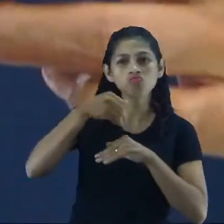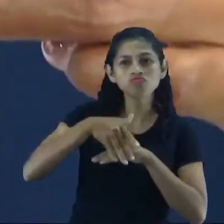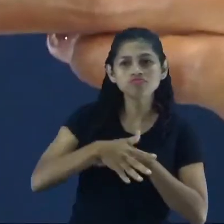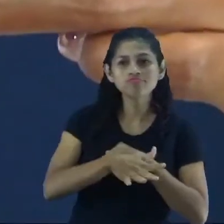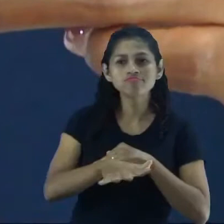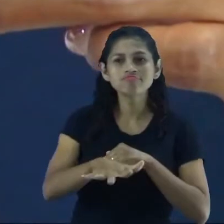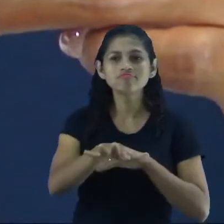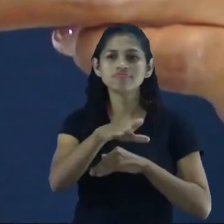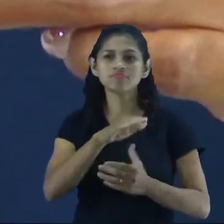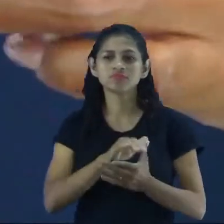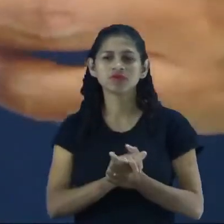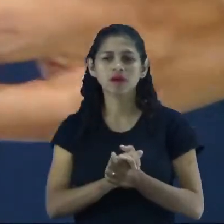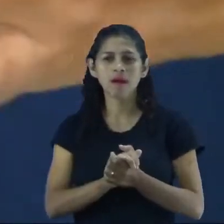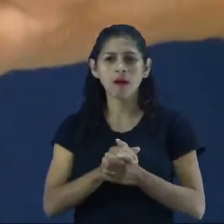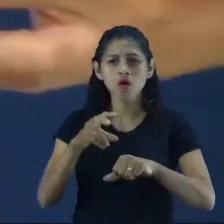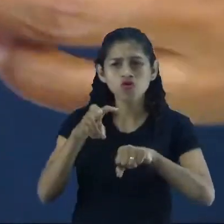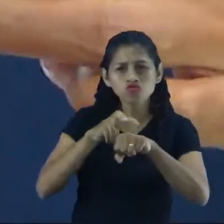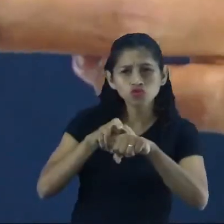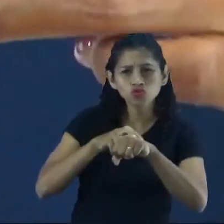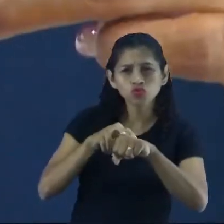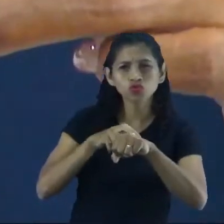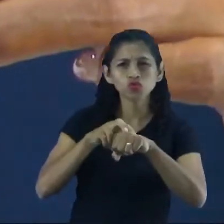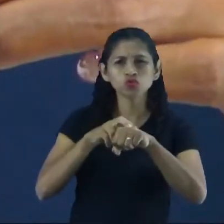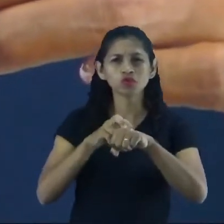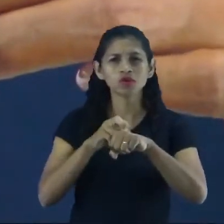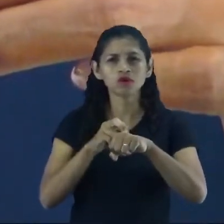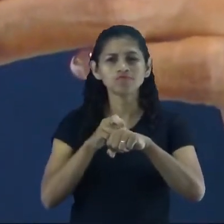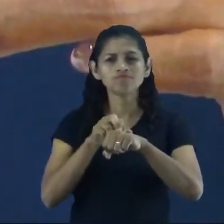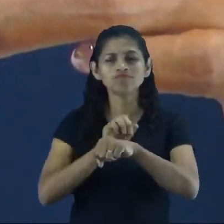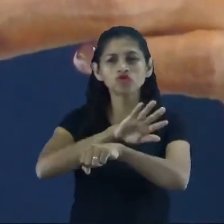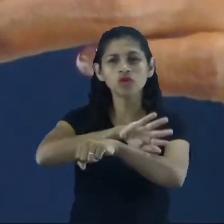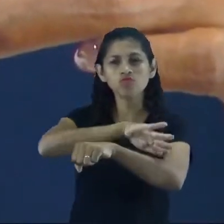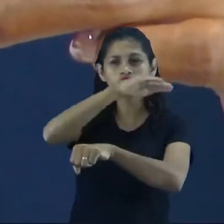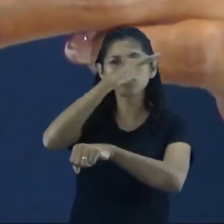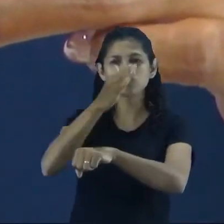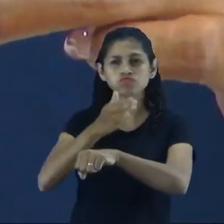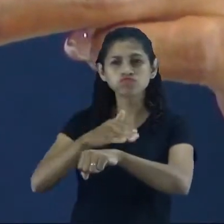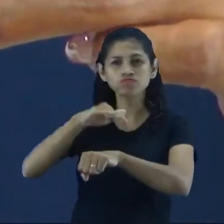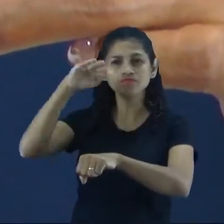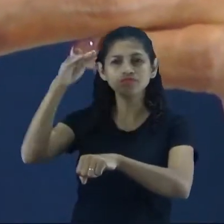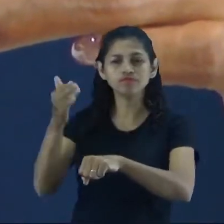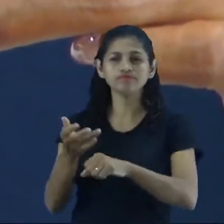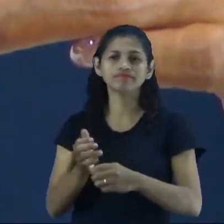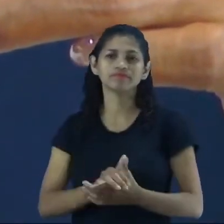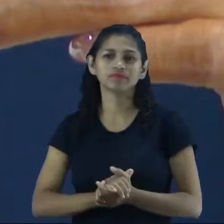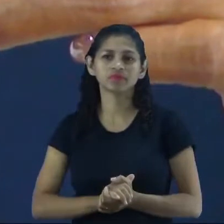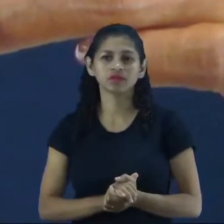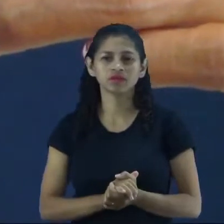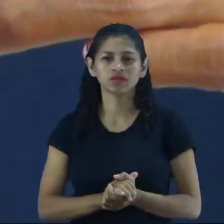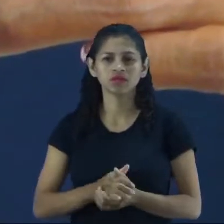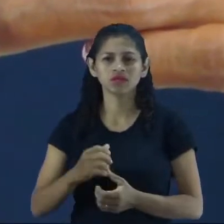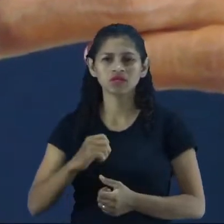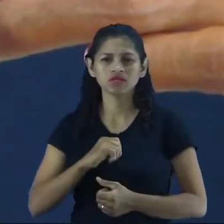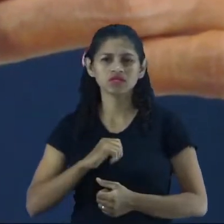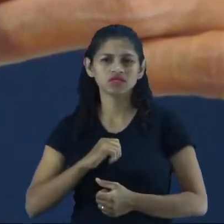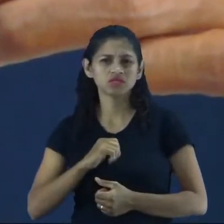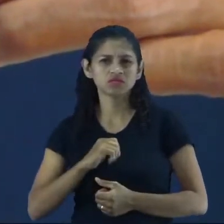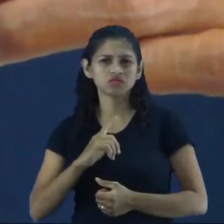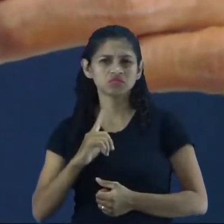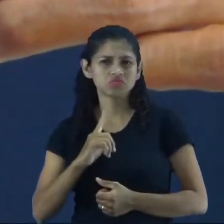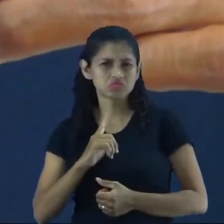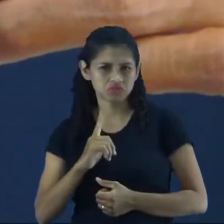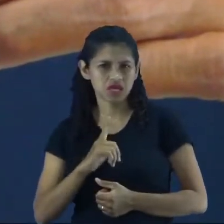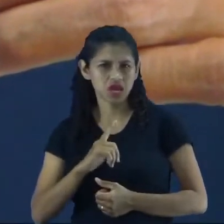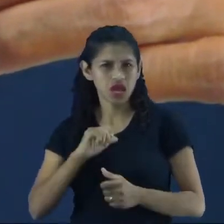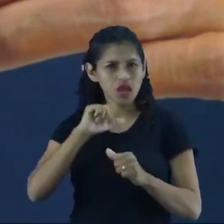bastante verde, nós temos montanhas. Será que a gente tem alguma intervenção